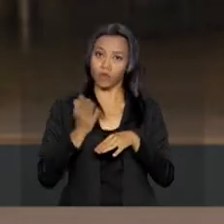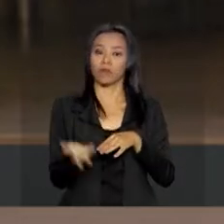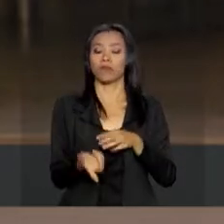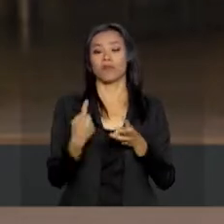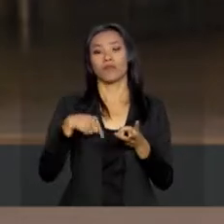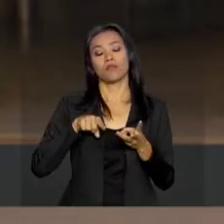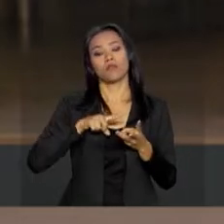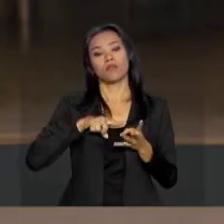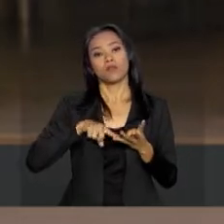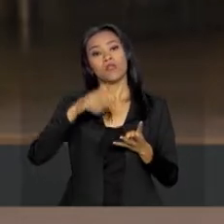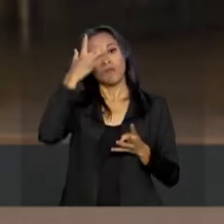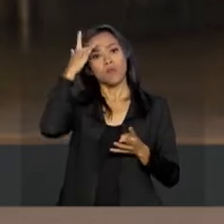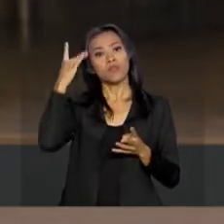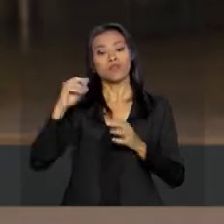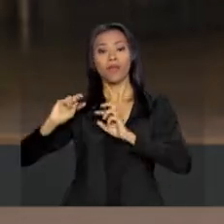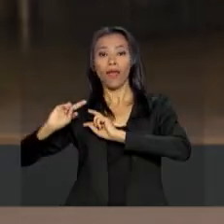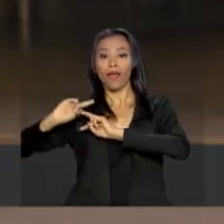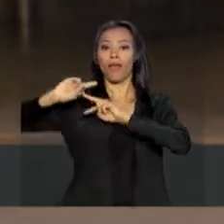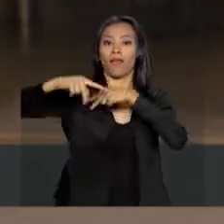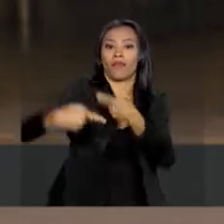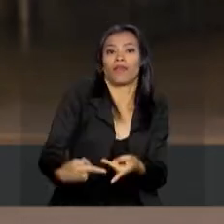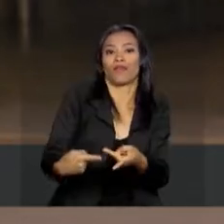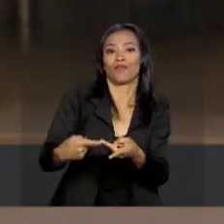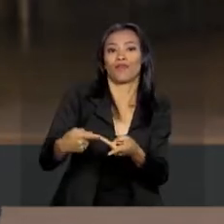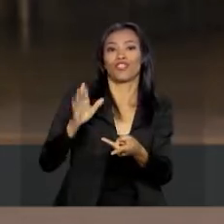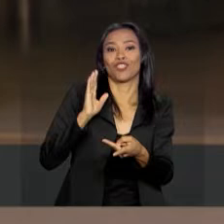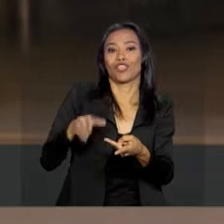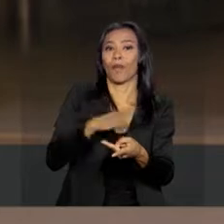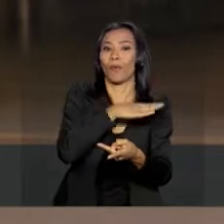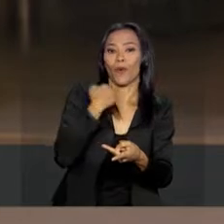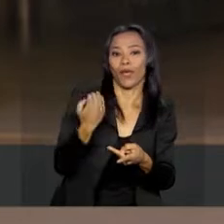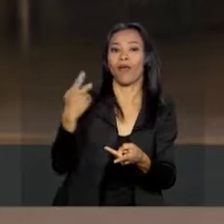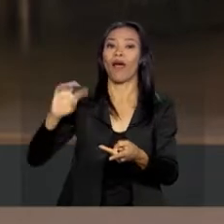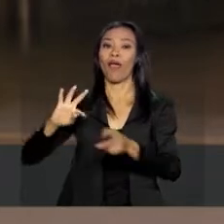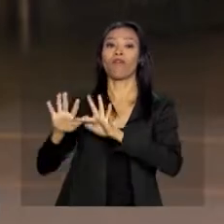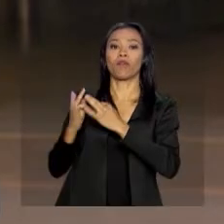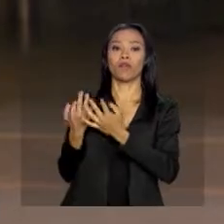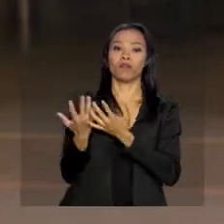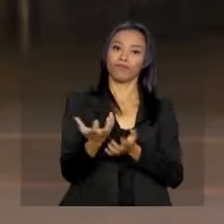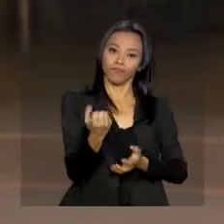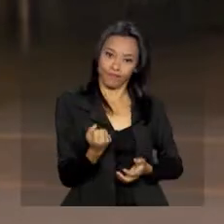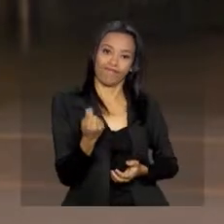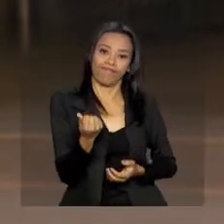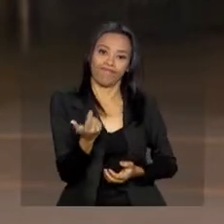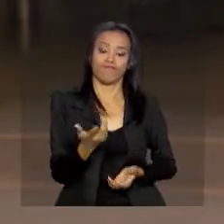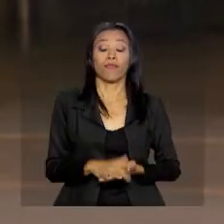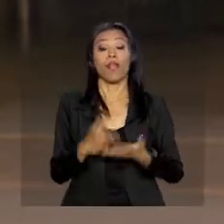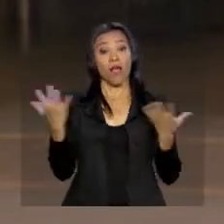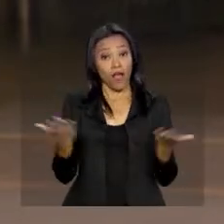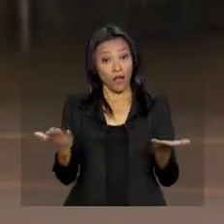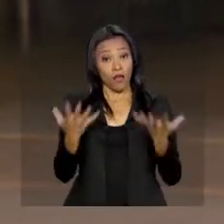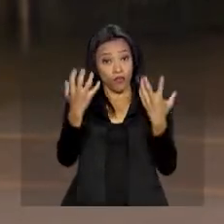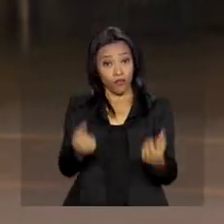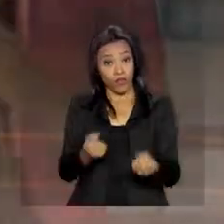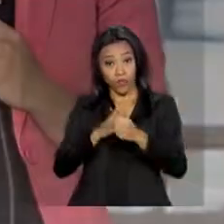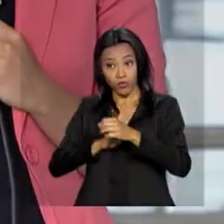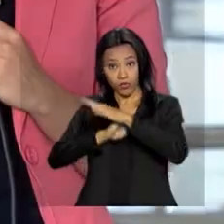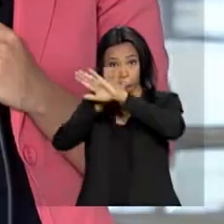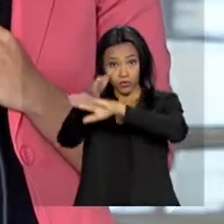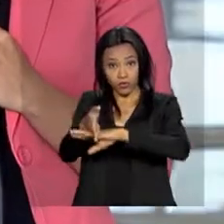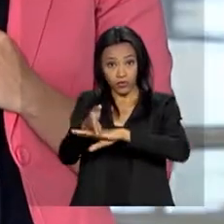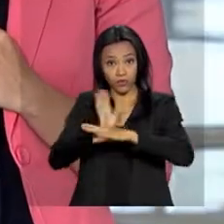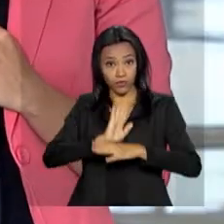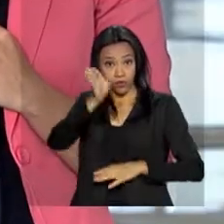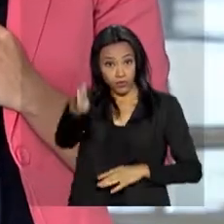então para os herdeiros de cotistas que já morreram e agora nós vamos até o palácio do planalto conversar com a repórter